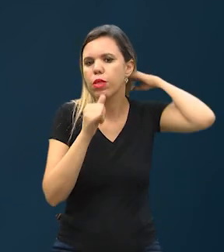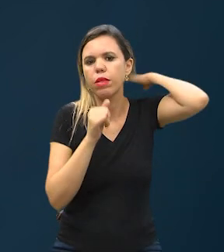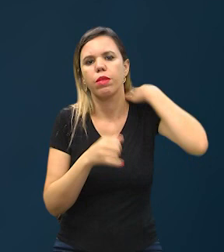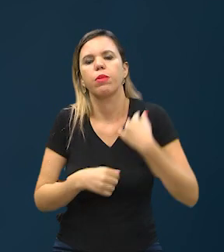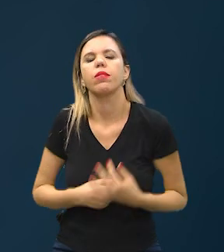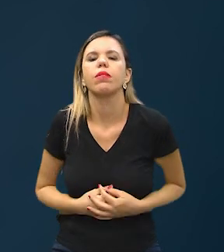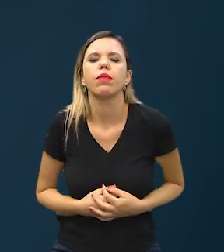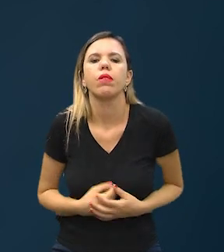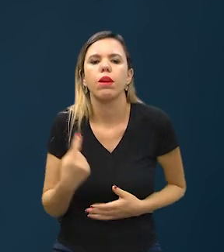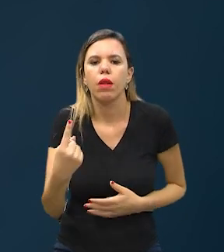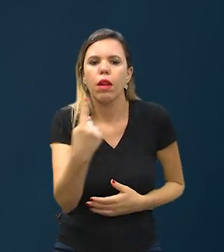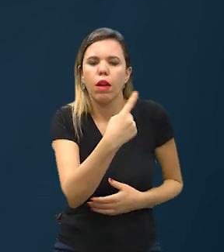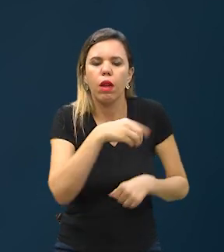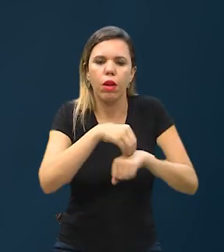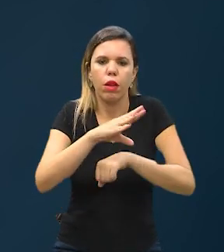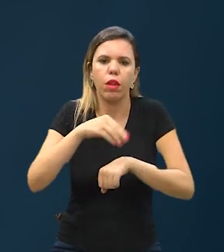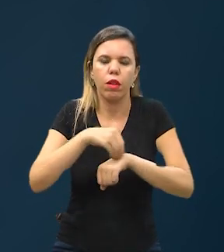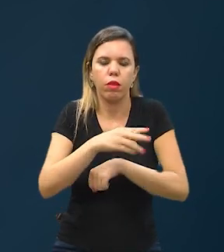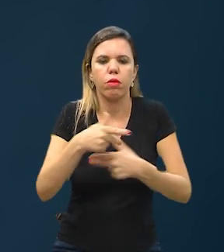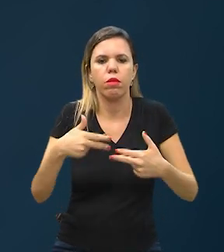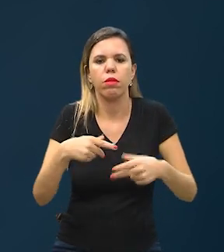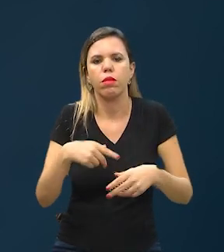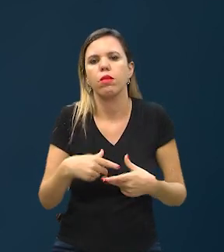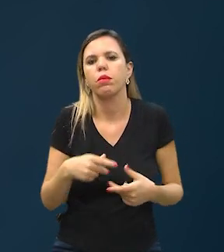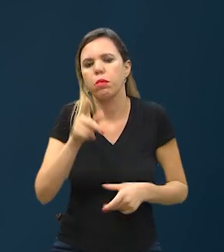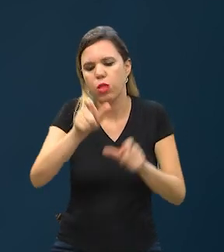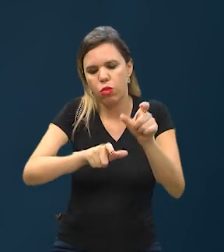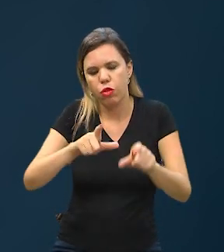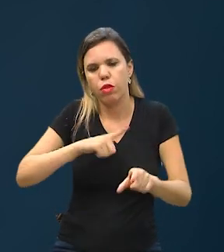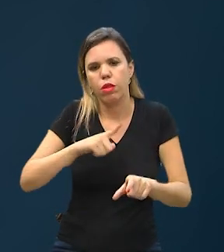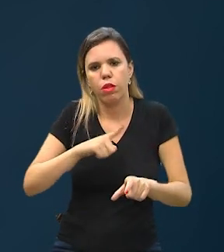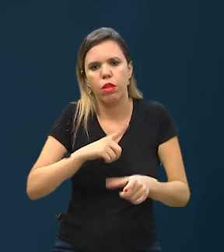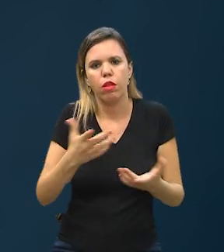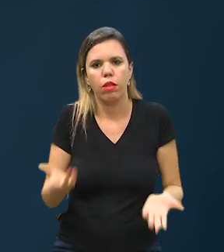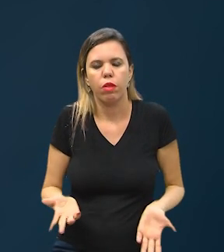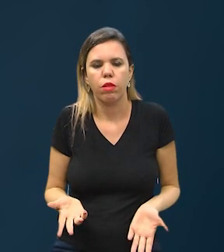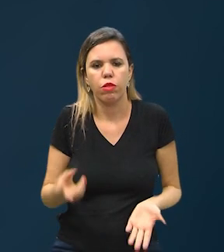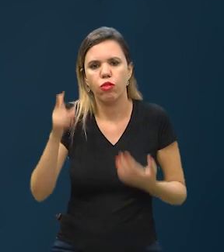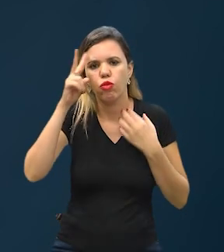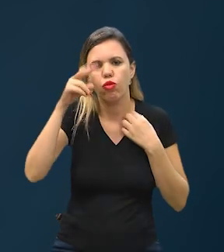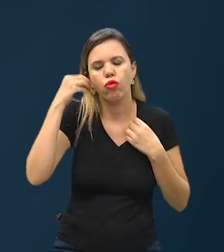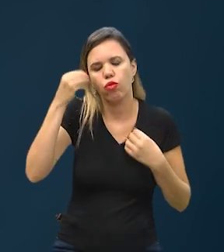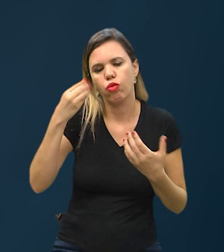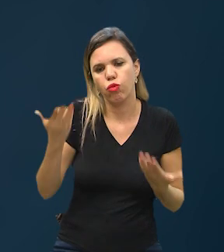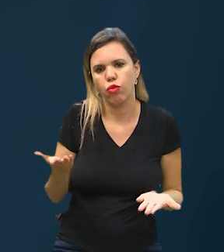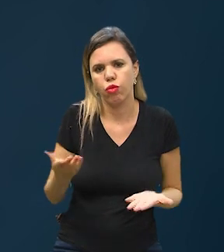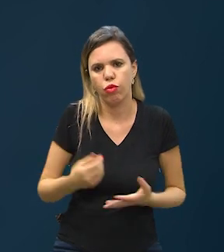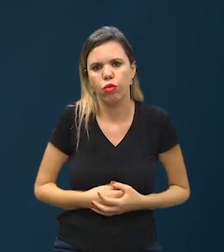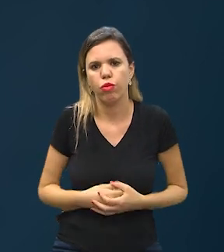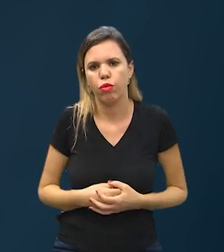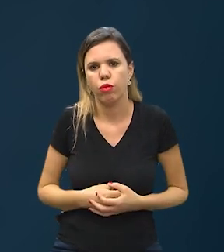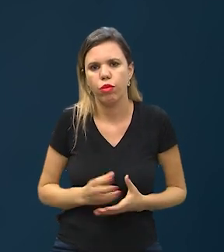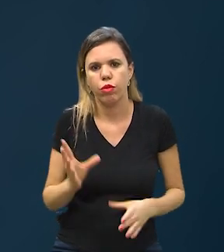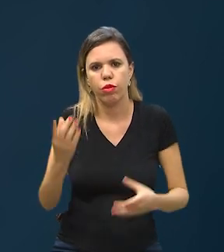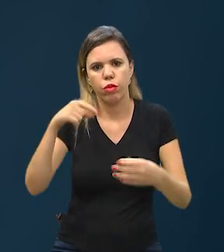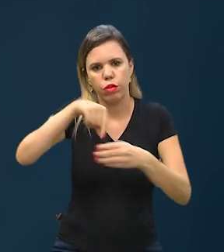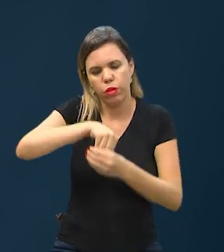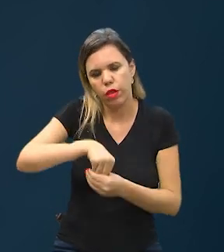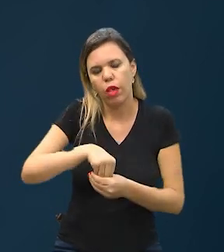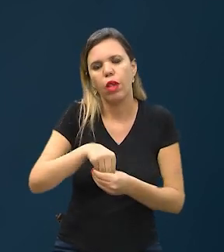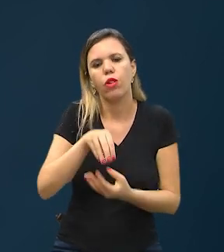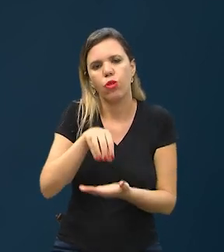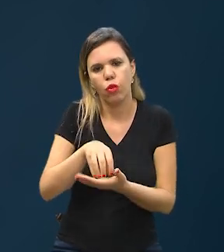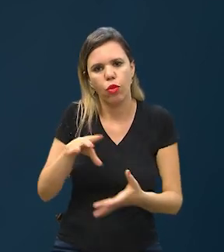exemplo, cada um traz a sua questão, cada pessoa traz a sua história em específico, né? E dentro da agência a gente